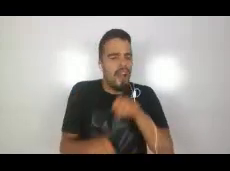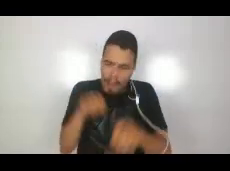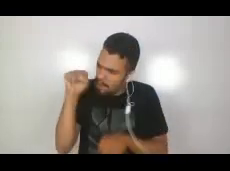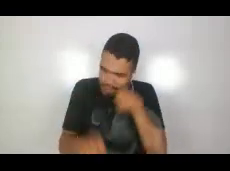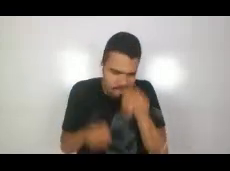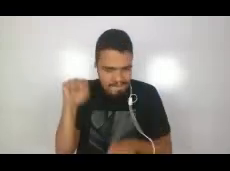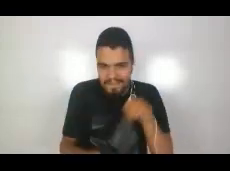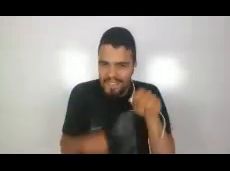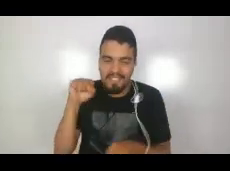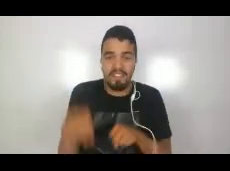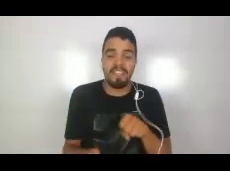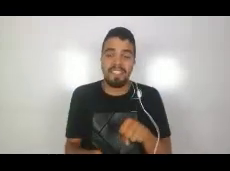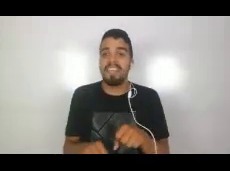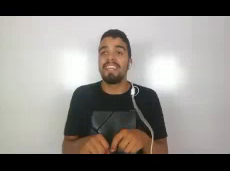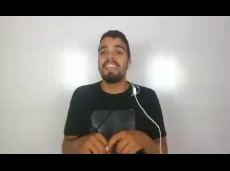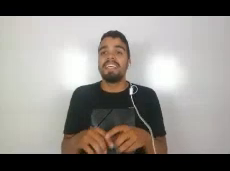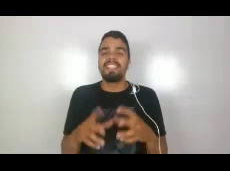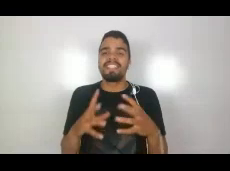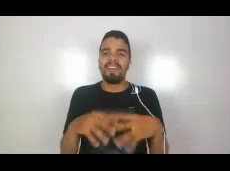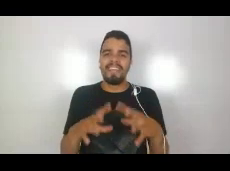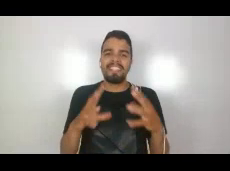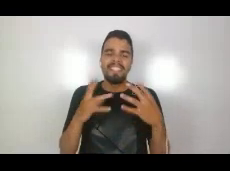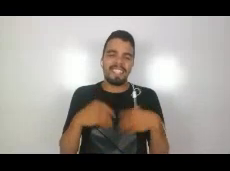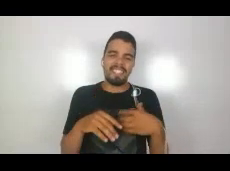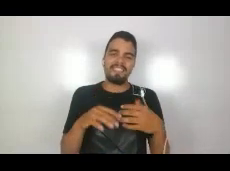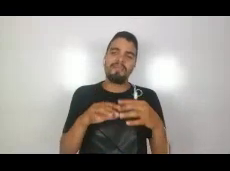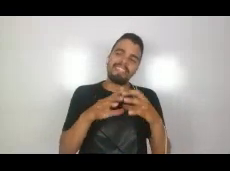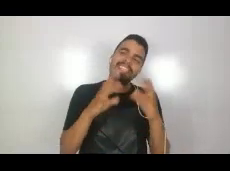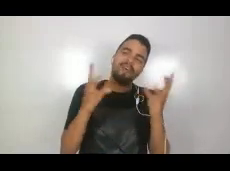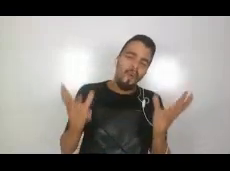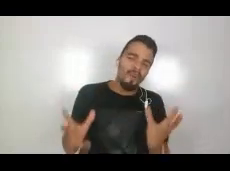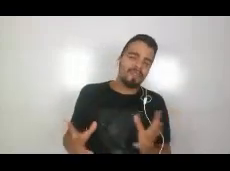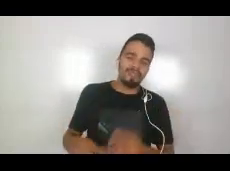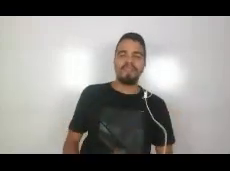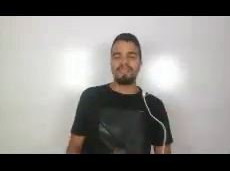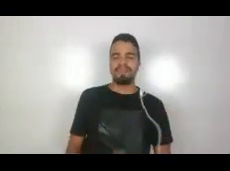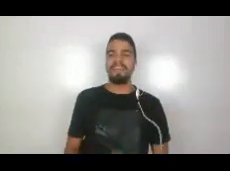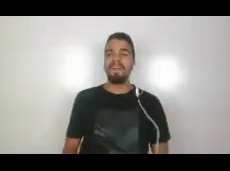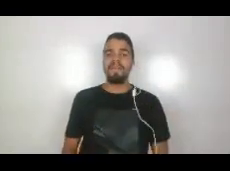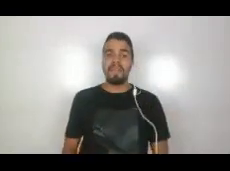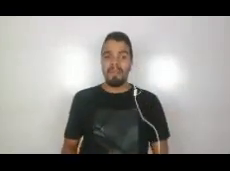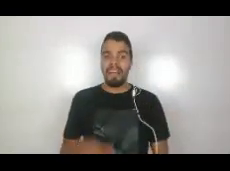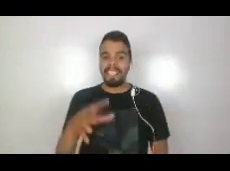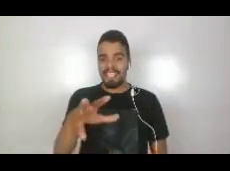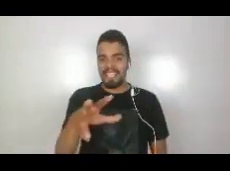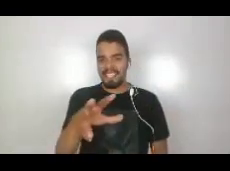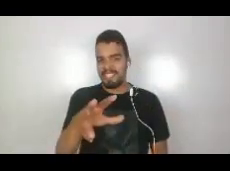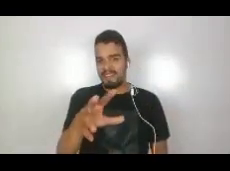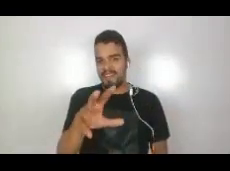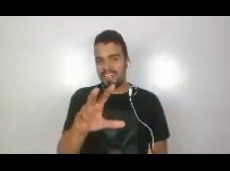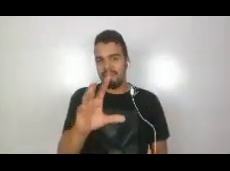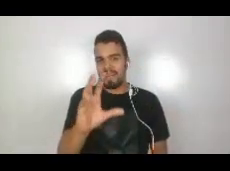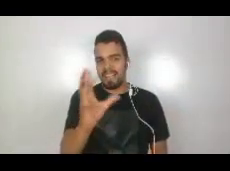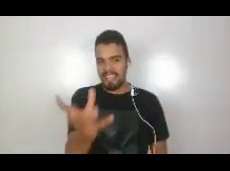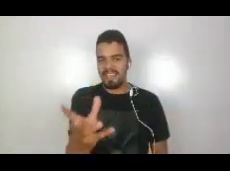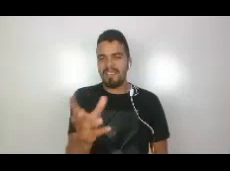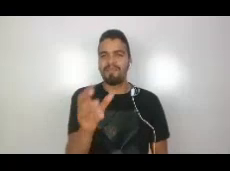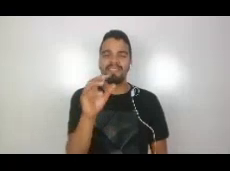Se for rápido, a gente vai fazer. Então, esses sinais são mais icônicos mesmo, né? Mas aí a gente